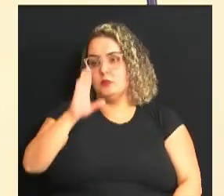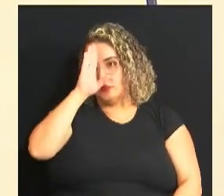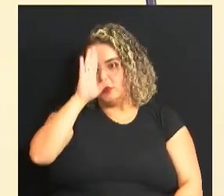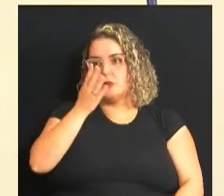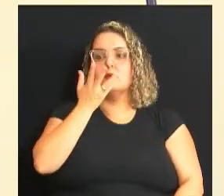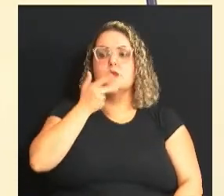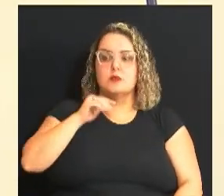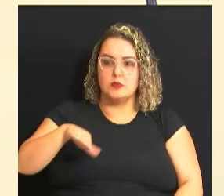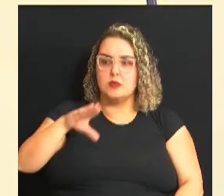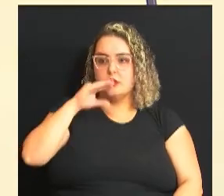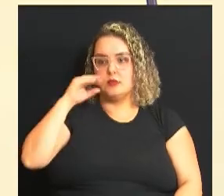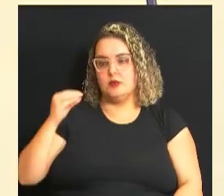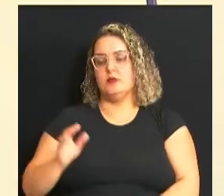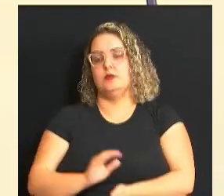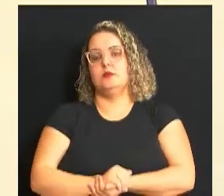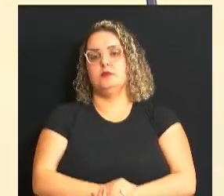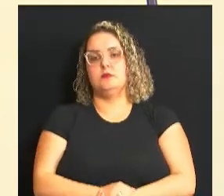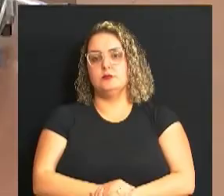adolescente.